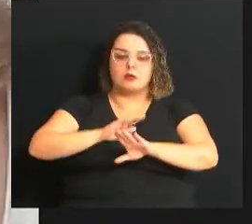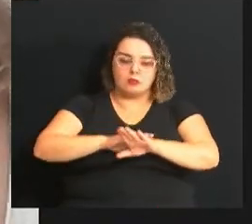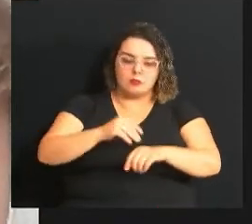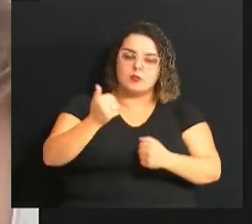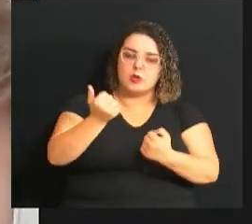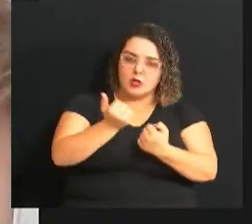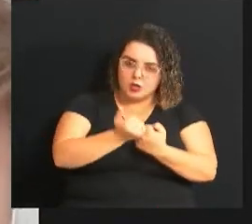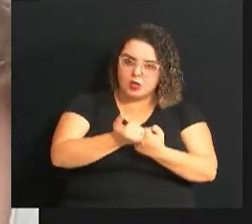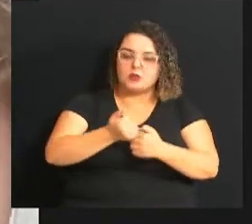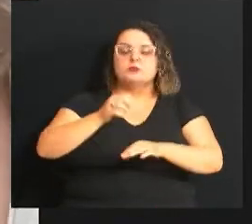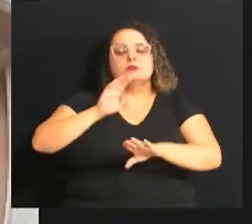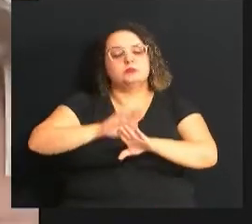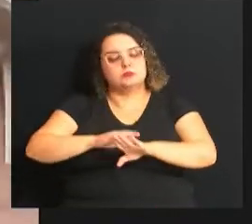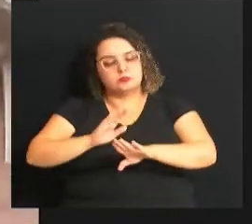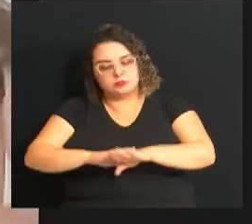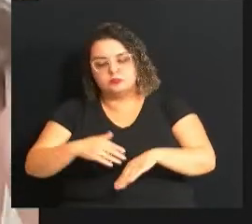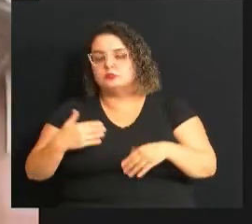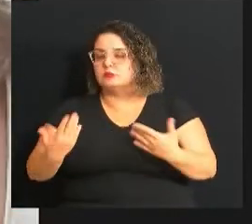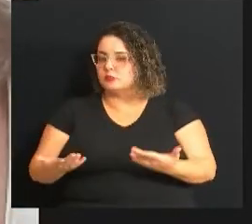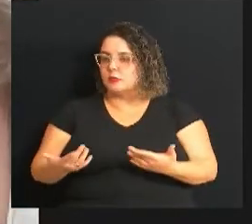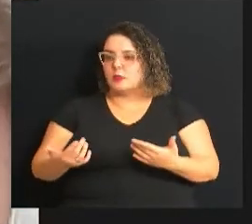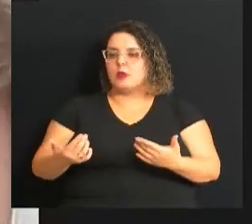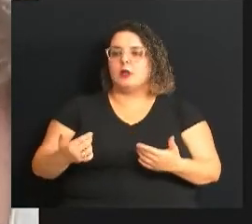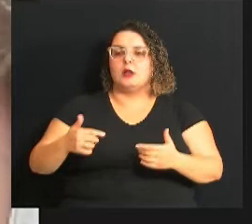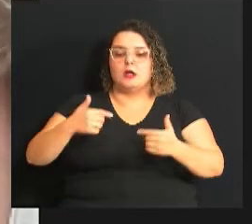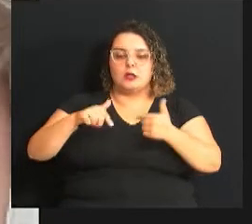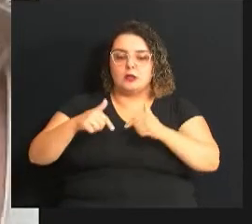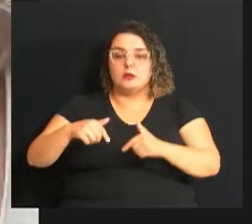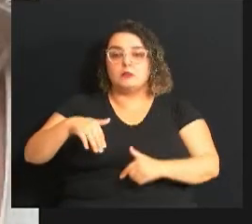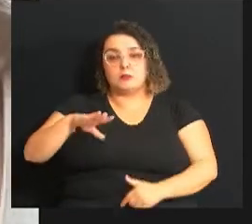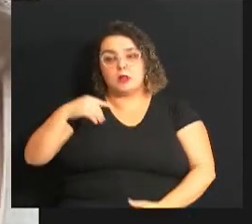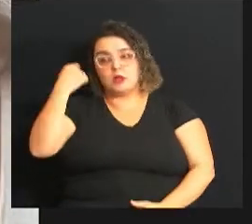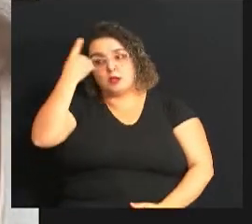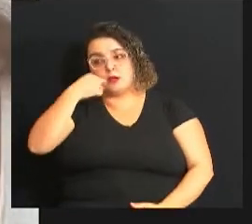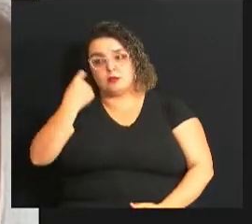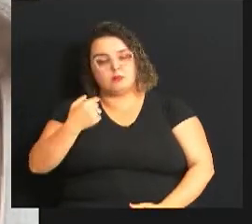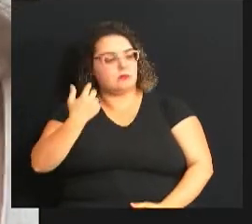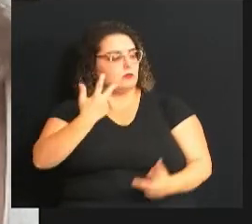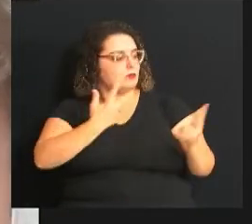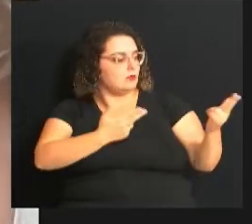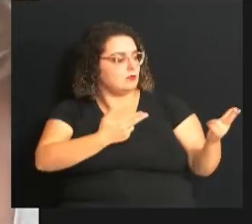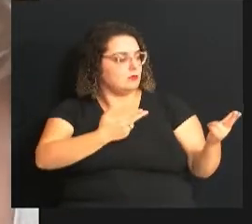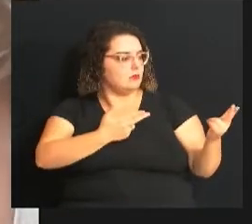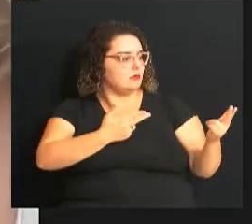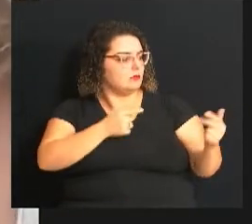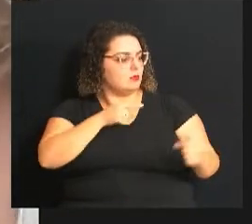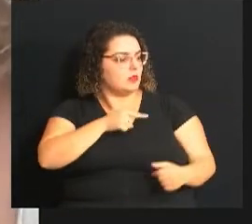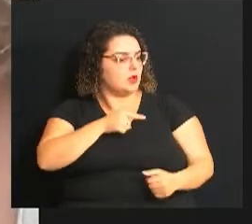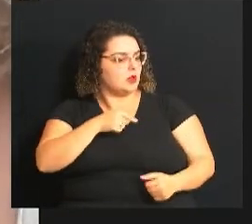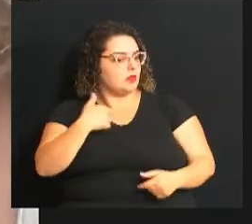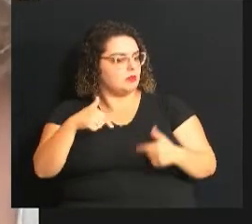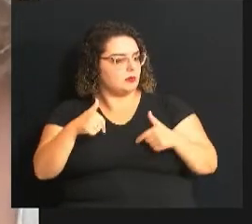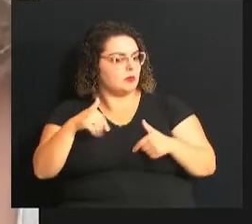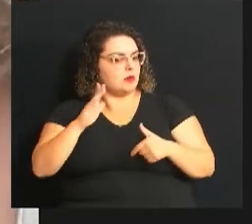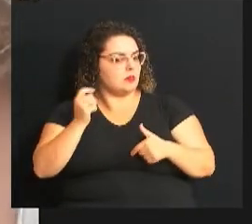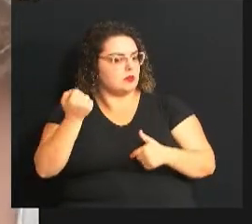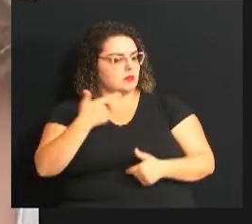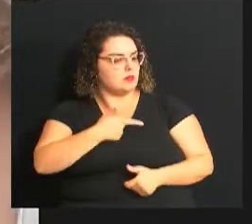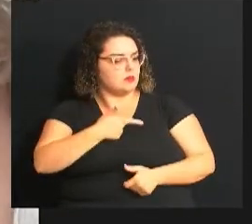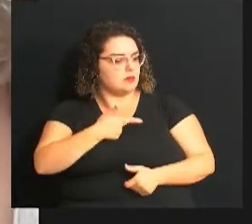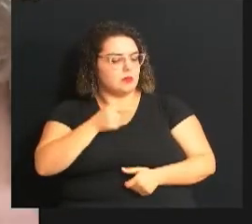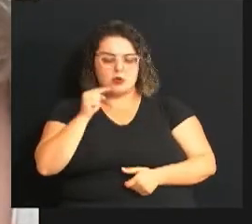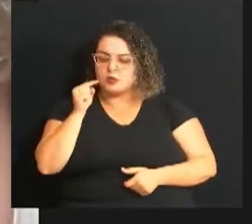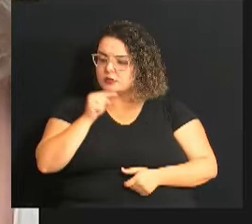mesma atividade, um trabalha mais horas do que o outro e recebe a mesma remuneração. No direito brasileiro, isso